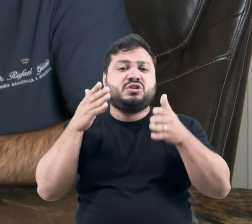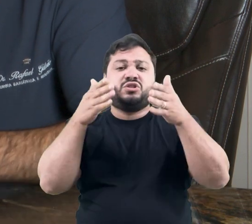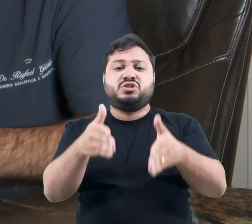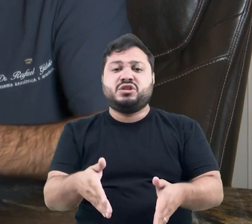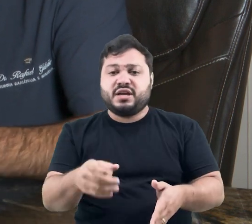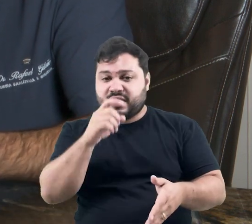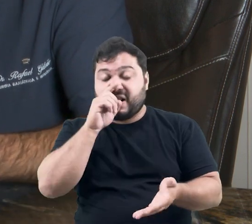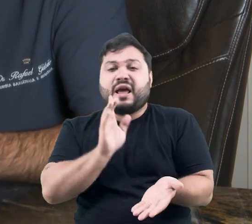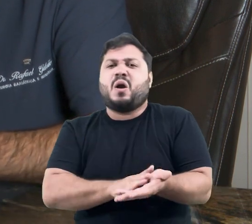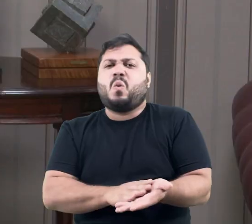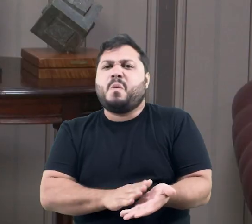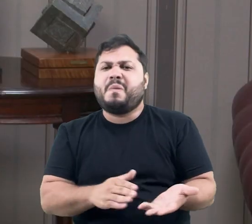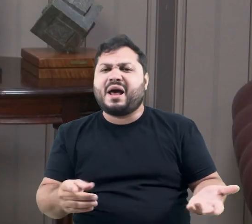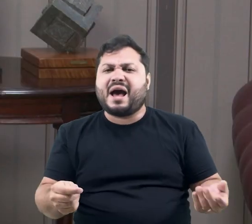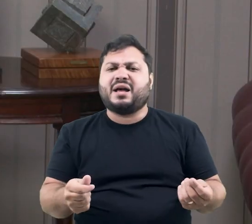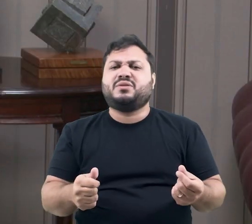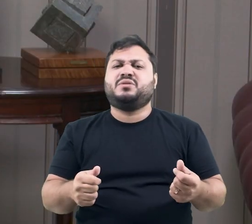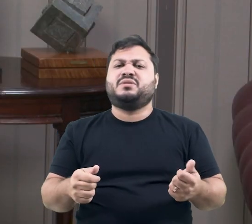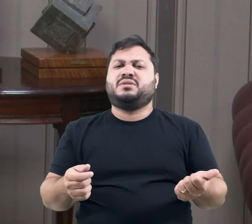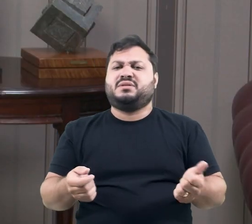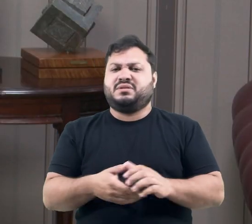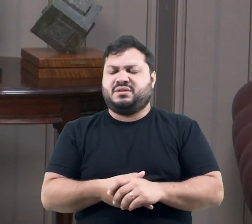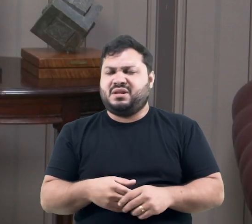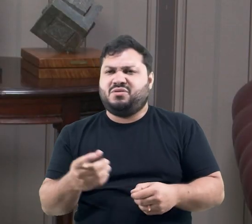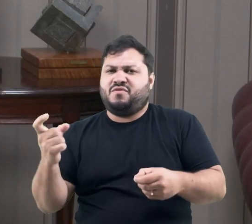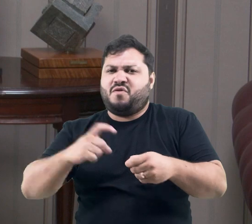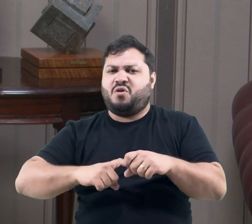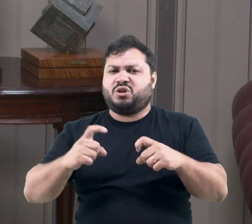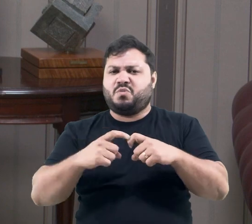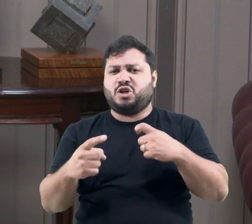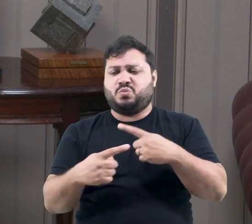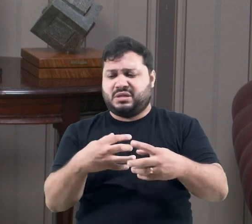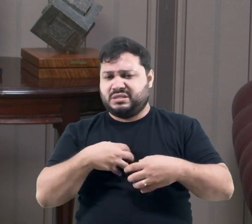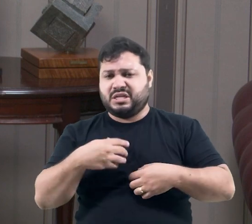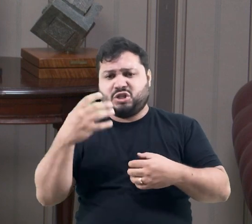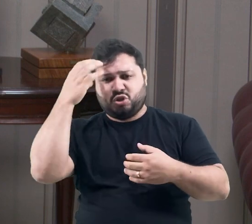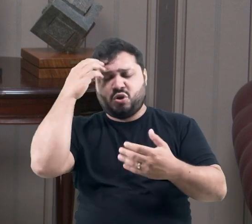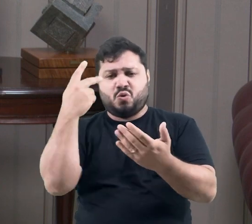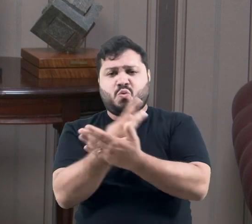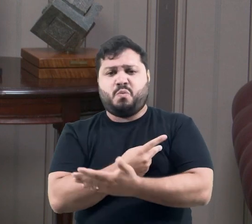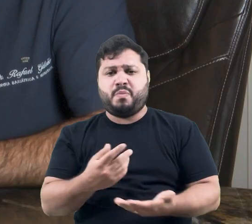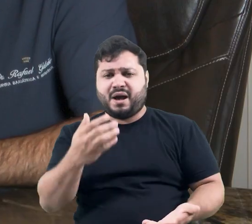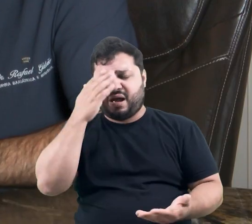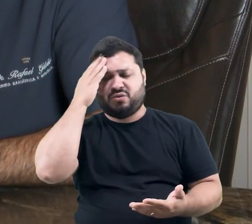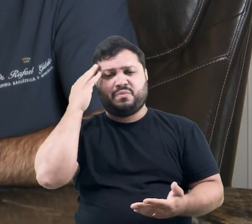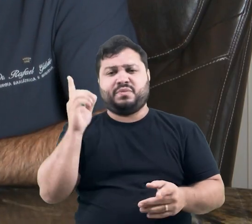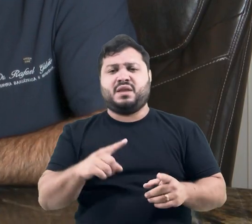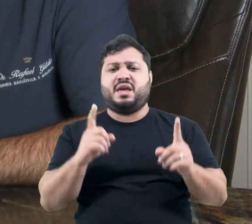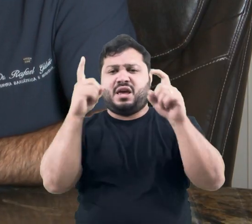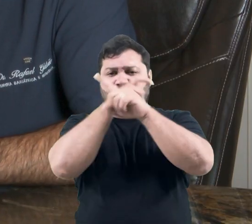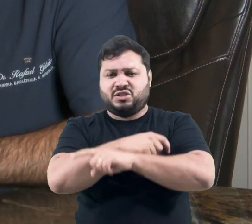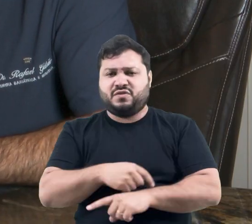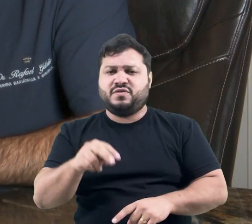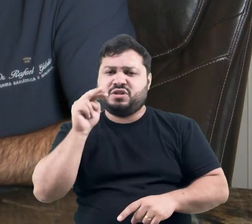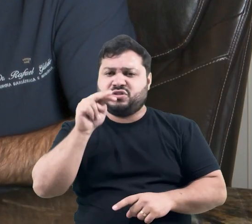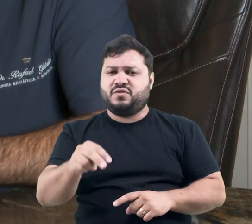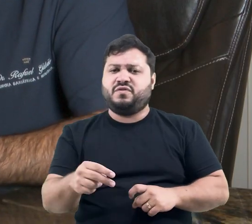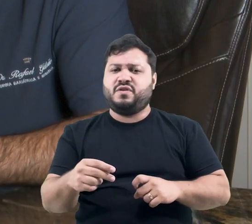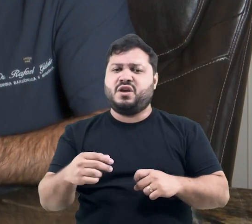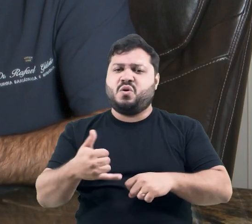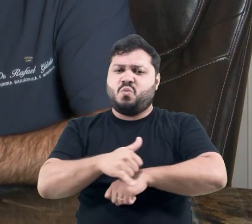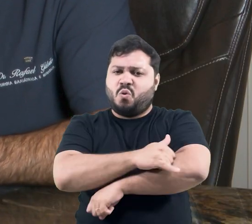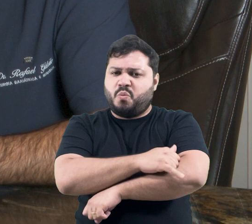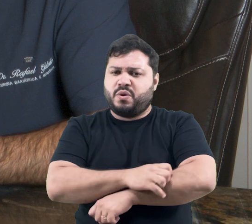para chegar, ele é tão cobrado que ele passa a nem voltar no médico, porque ele se sente culpado e ele tenta. É muito difícil você ver um